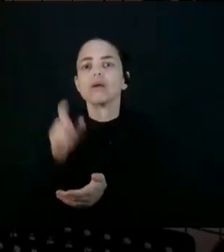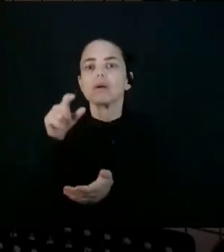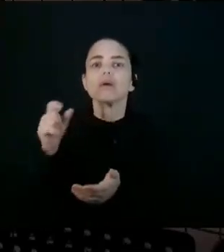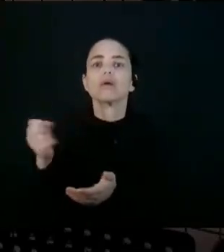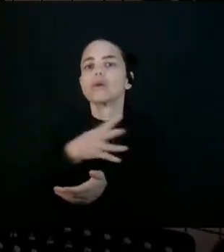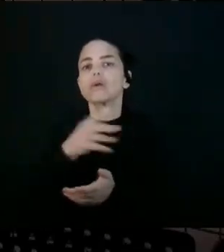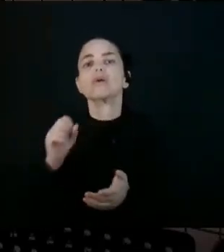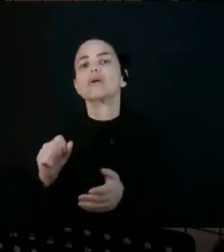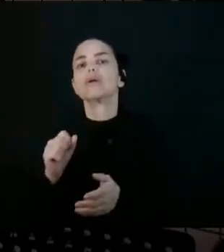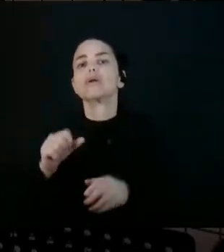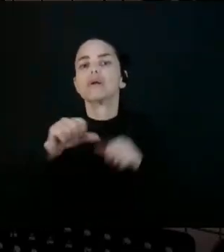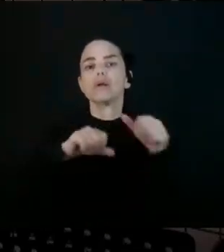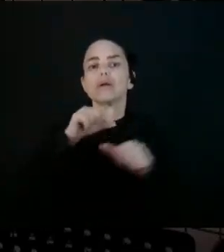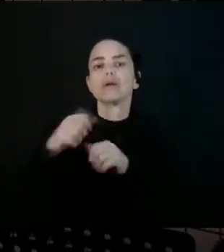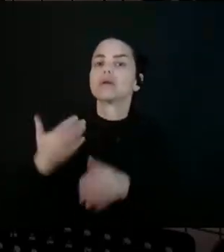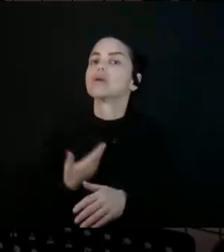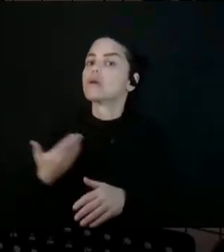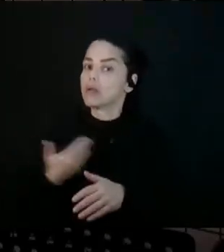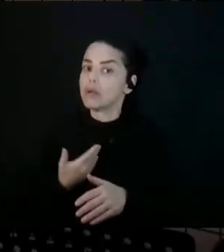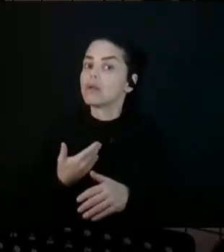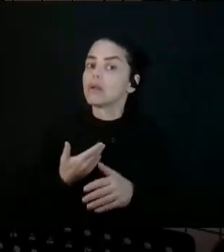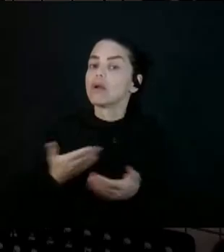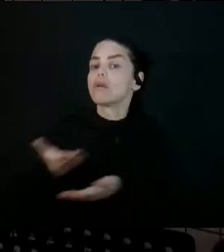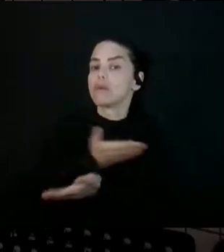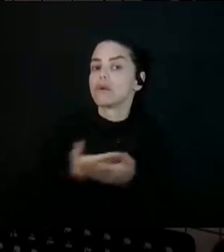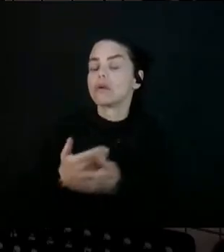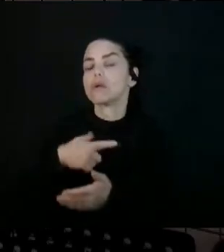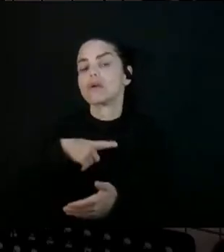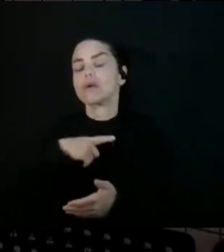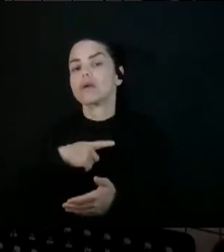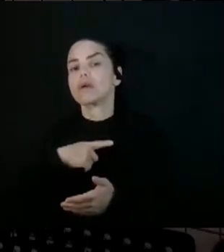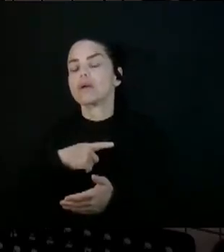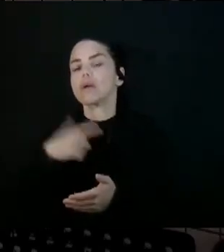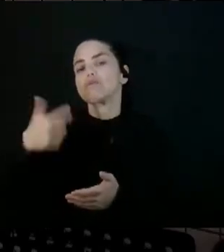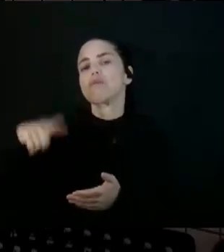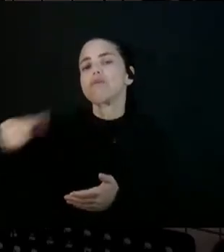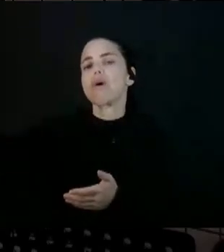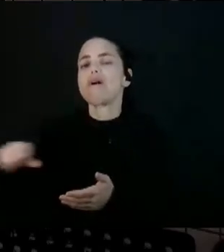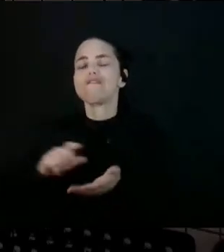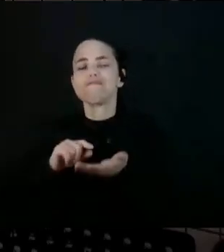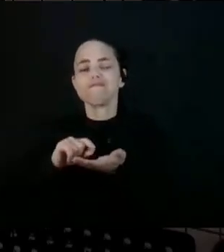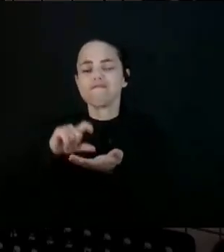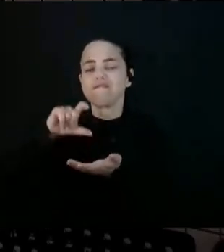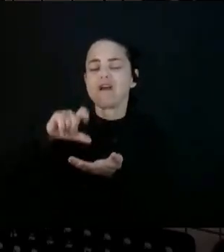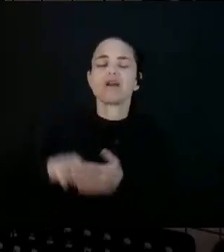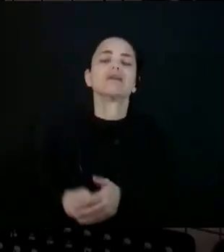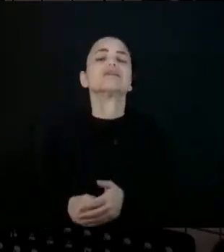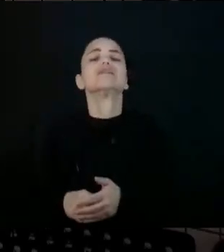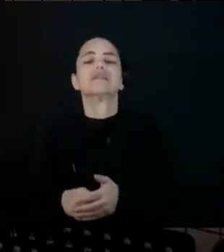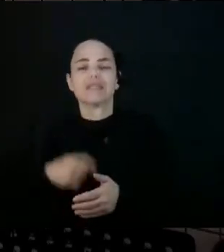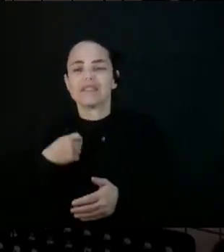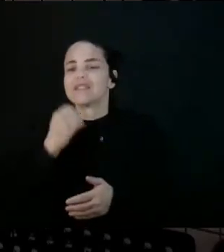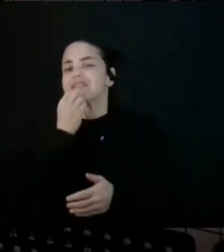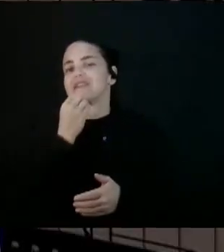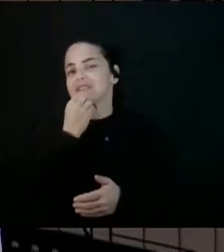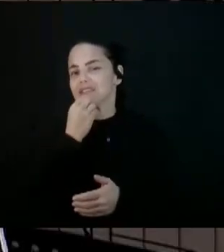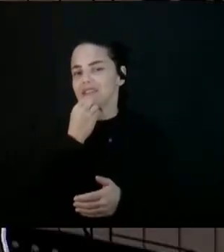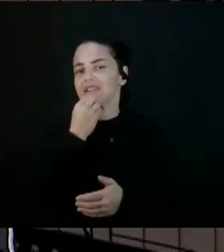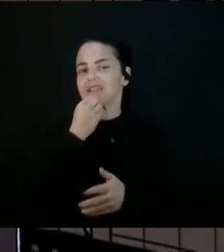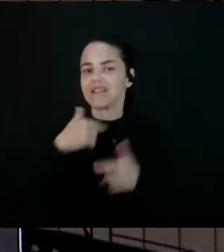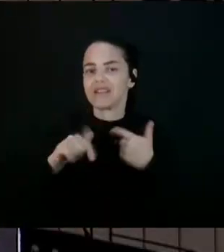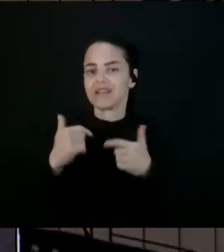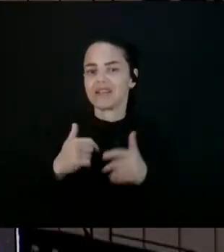você troca com seus amigos, né, já que você tem figurinhas repetidas. Então, é uma vasta gama aí de oportunidades para a gente se trabalhar isso na